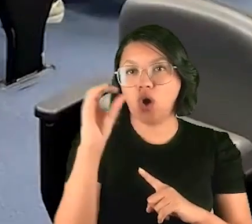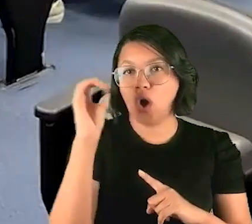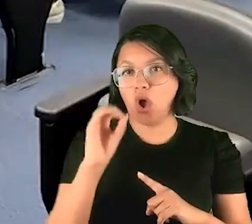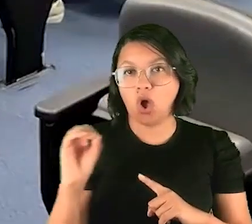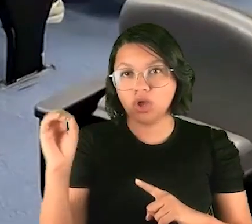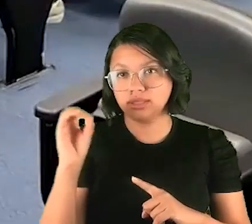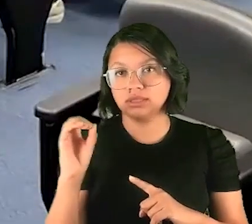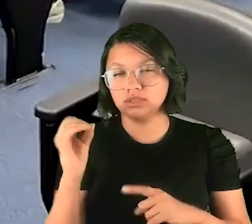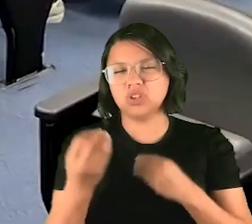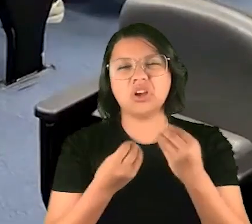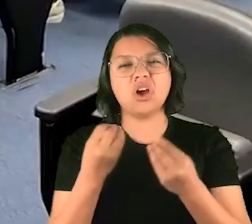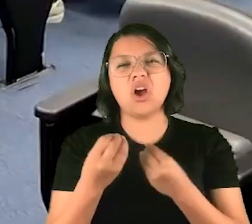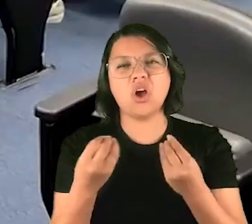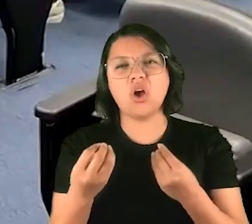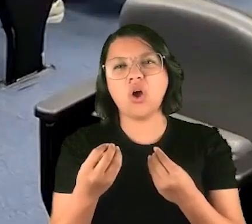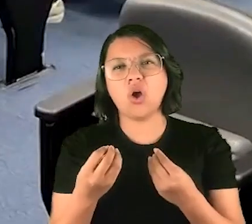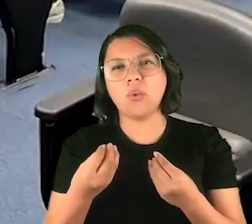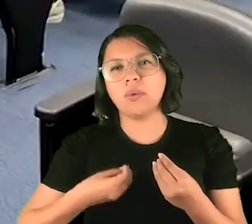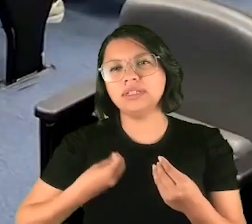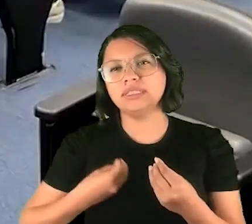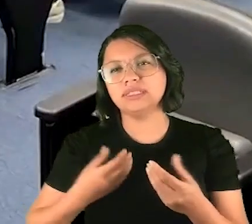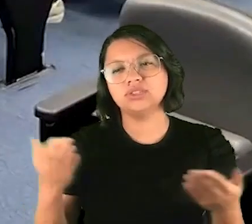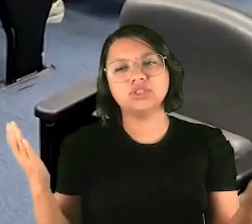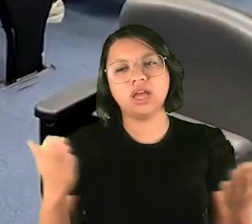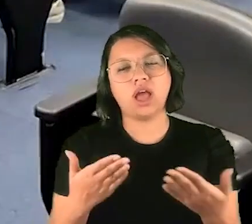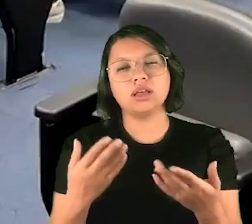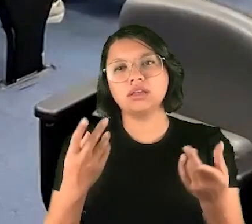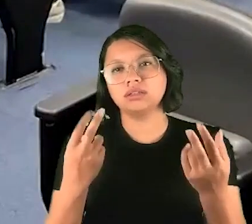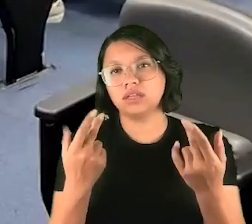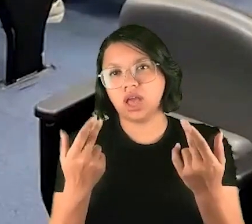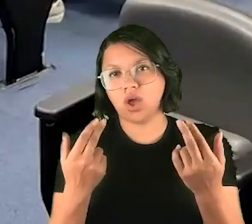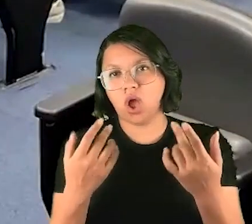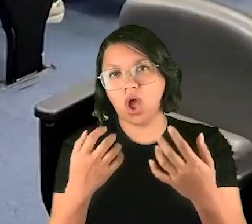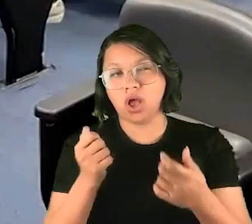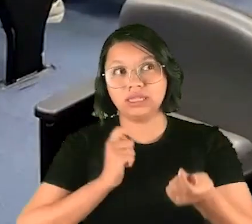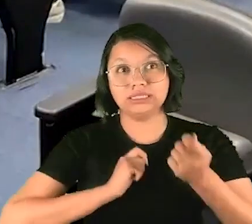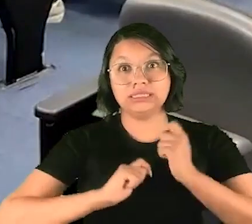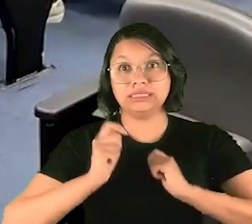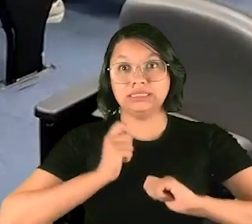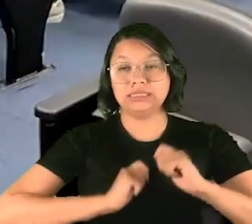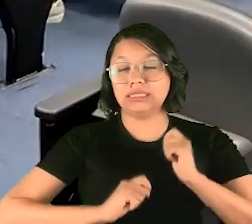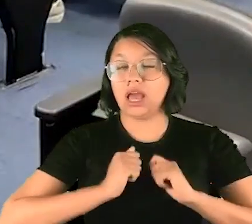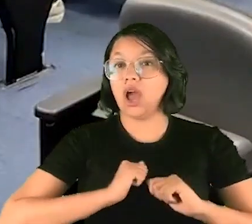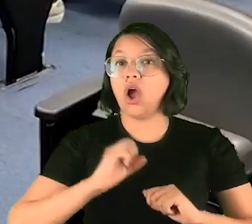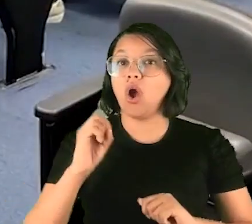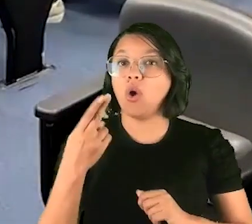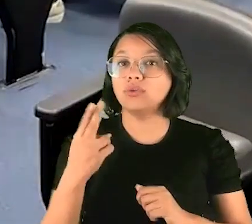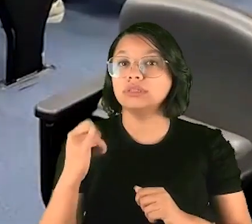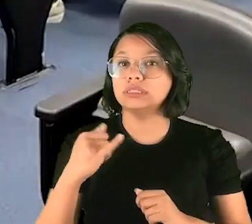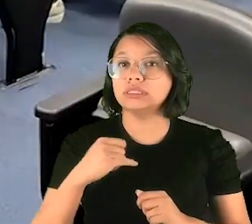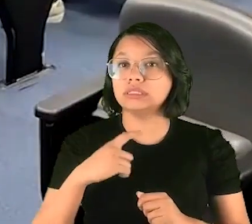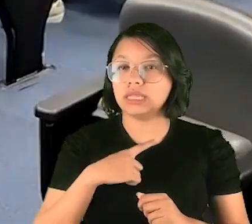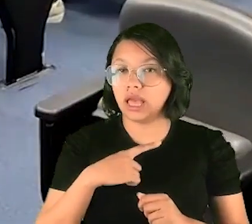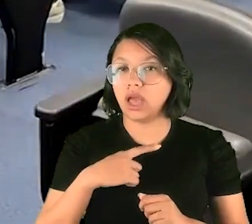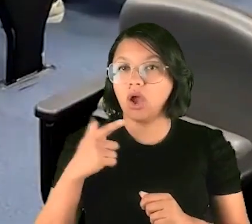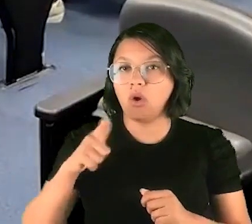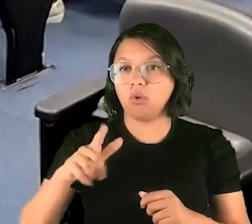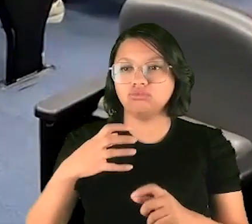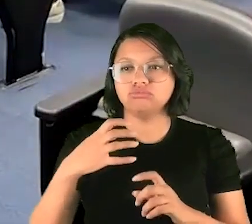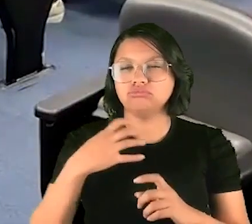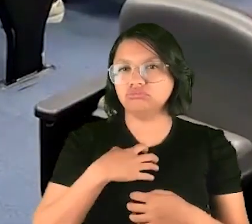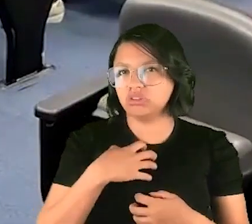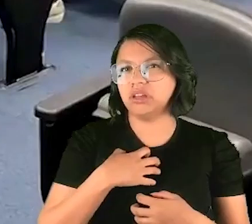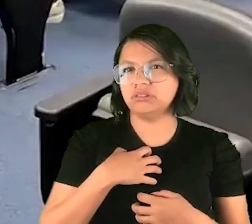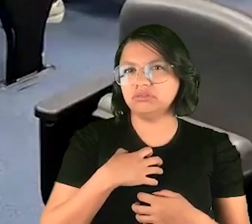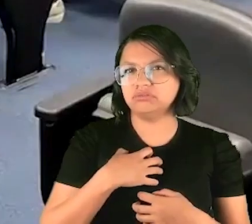medicina de outras sociedades não ocidentais e como que isso se existe essa mesma ansiedade, vamos